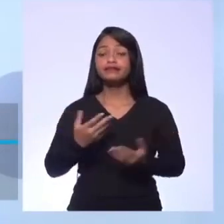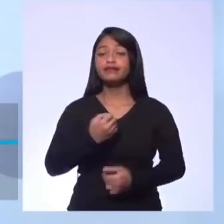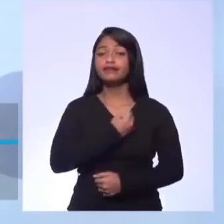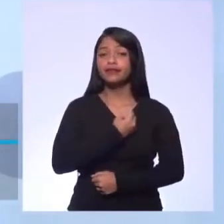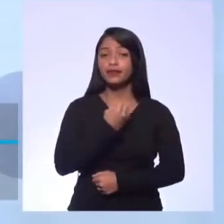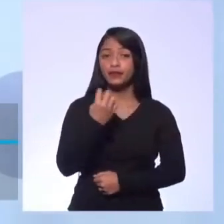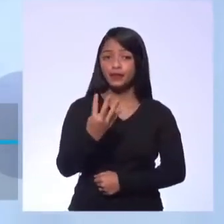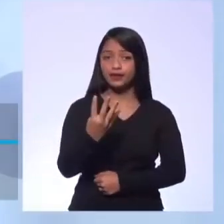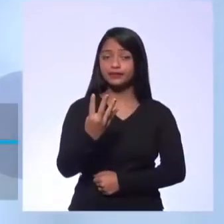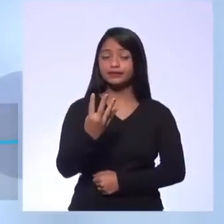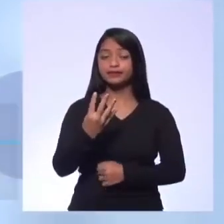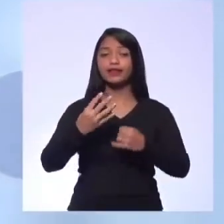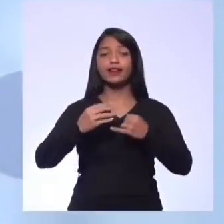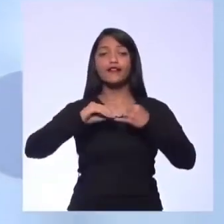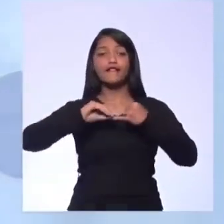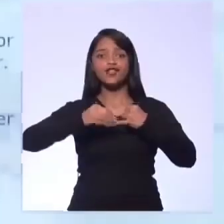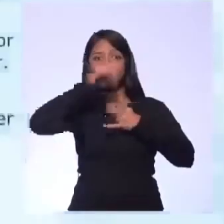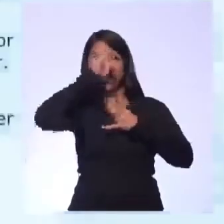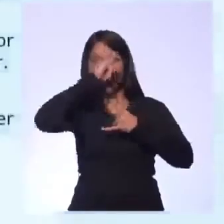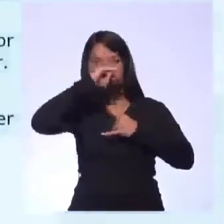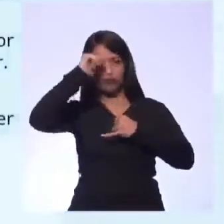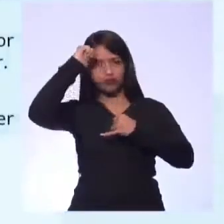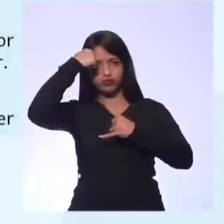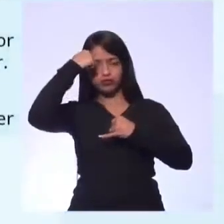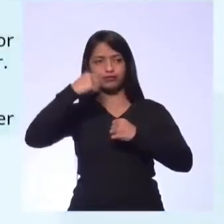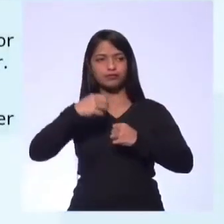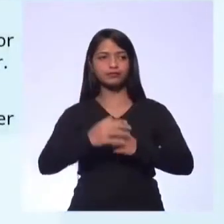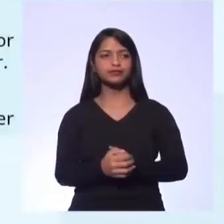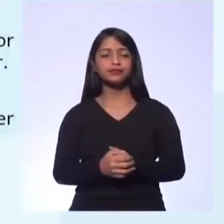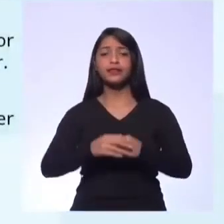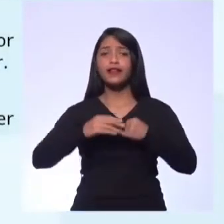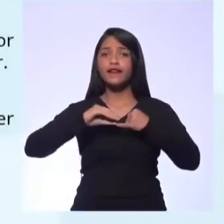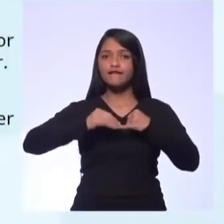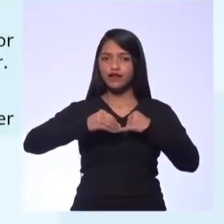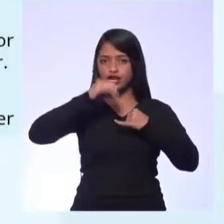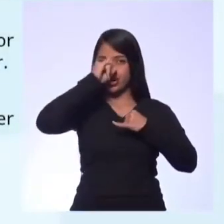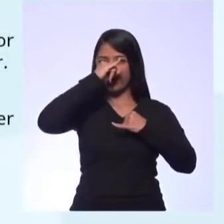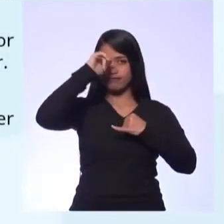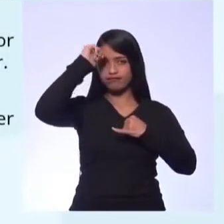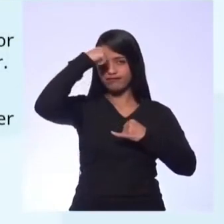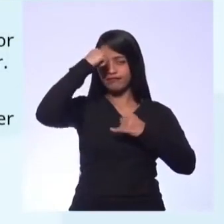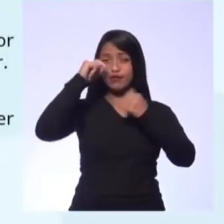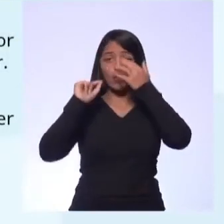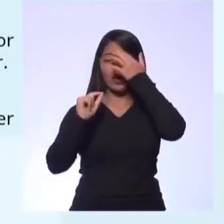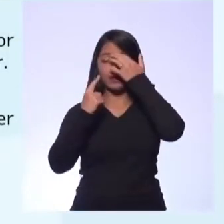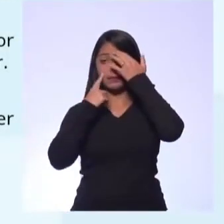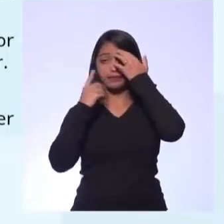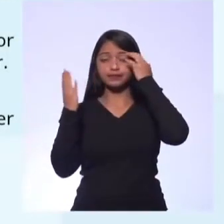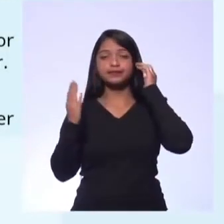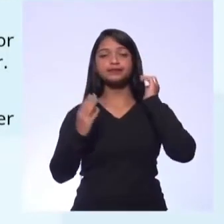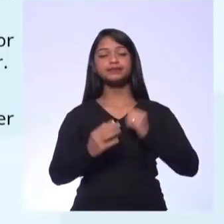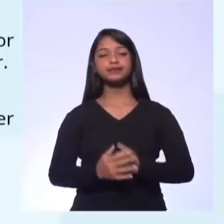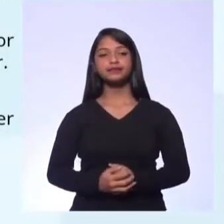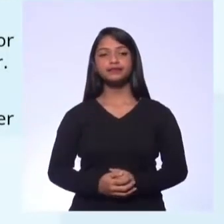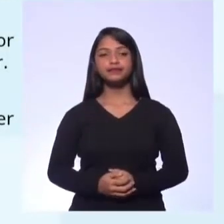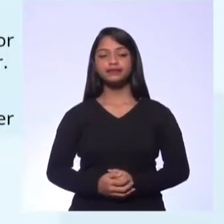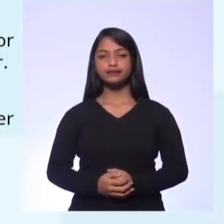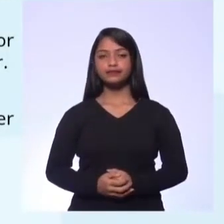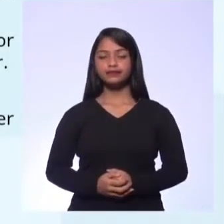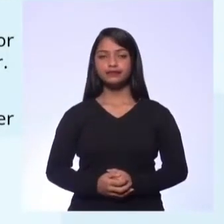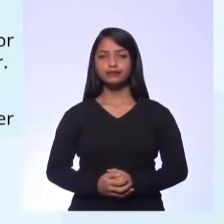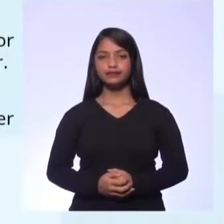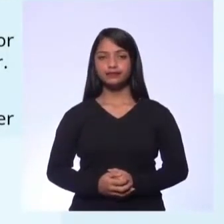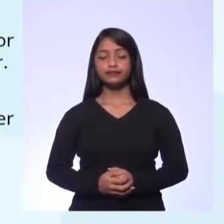4, feijoada. What is a feijoada? Feijoada is a stew of beans with beef and